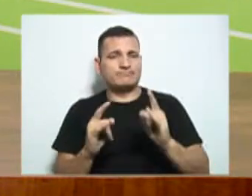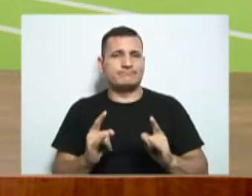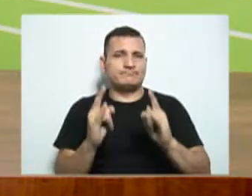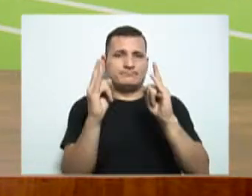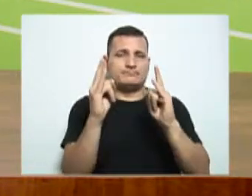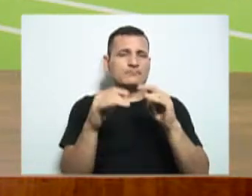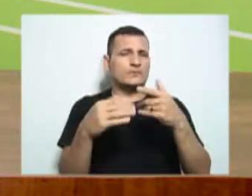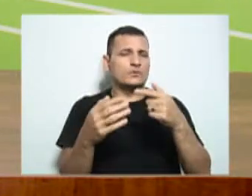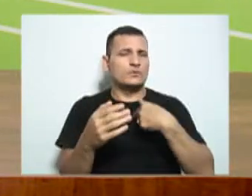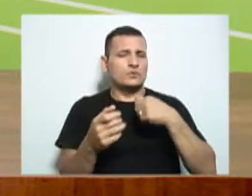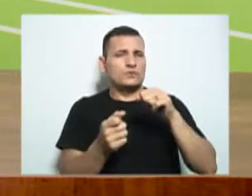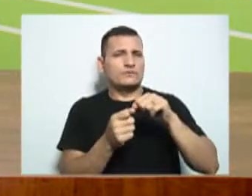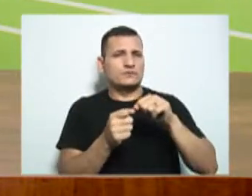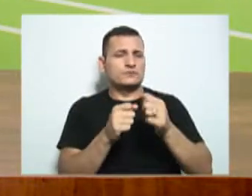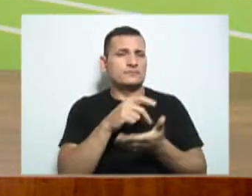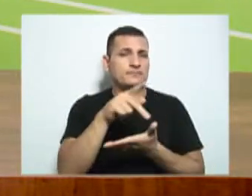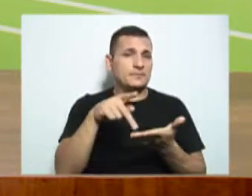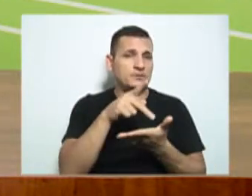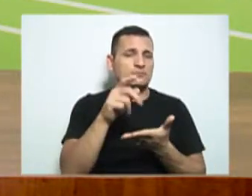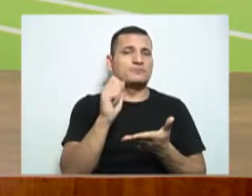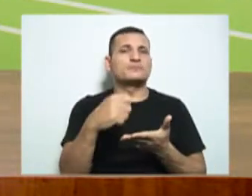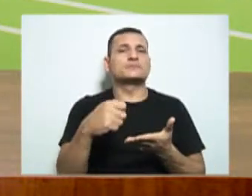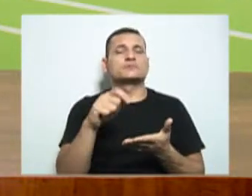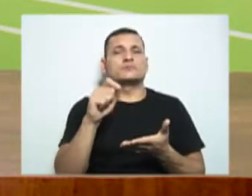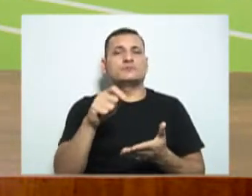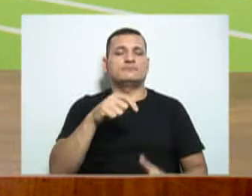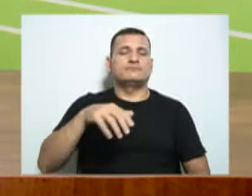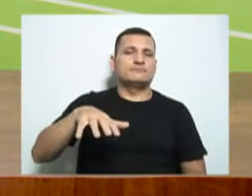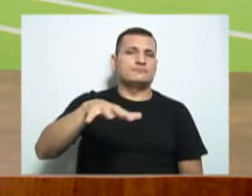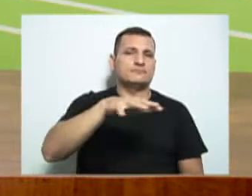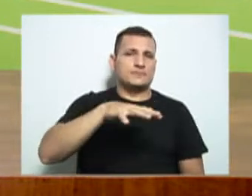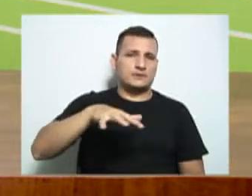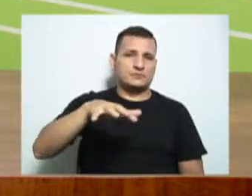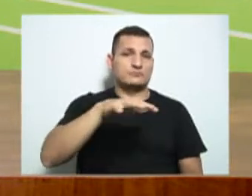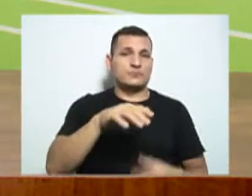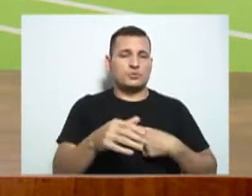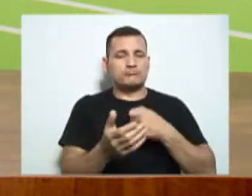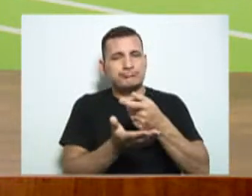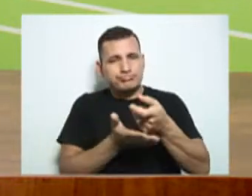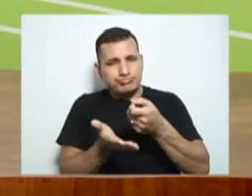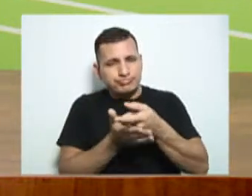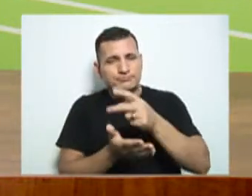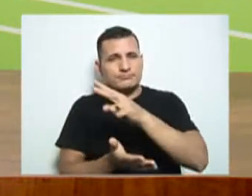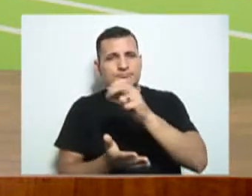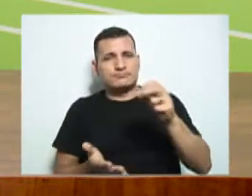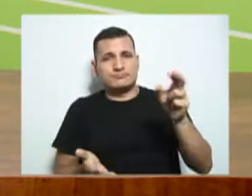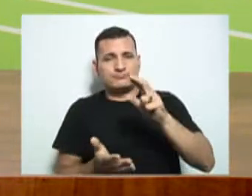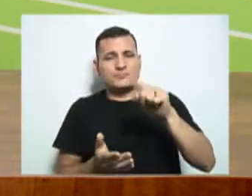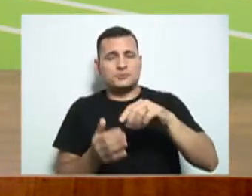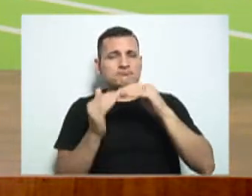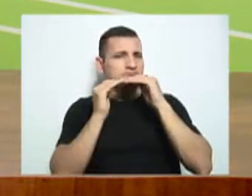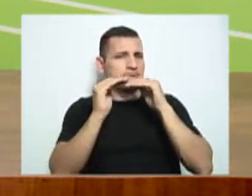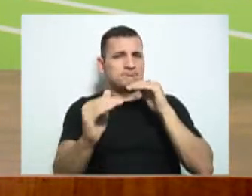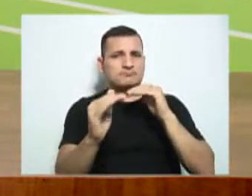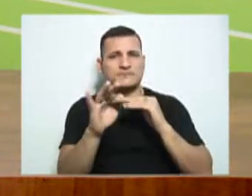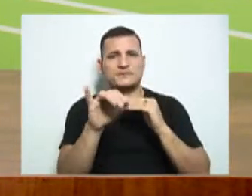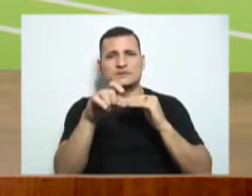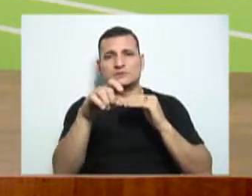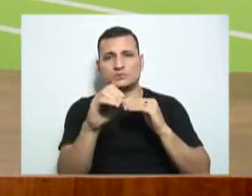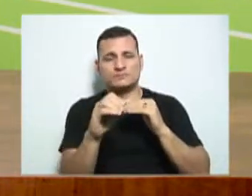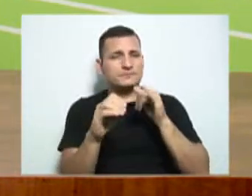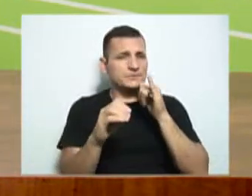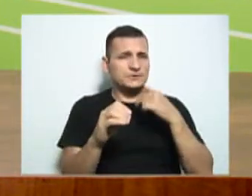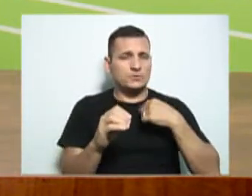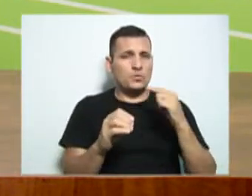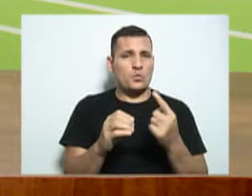aquele pudim, eu preciso de quê? Daquele espaço. E eu aluguei por R$500. Então, é um custo fixo. Se eu produzir um